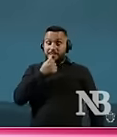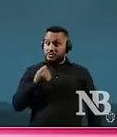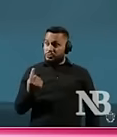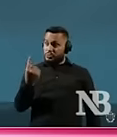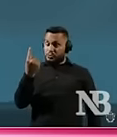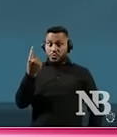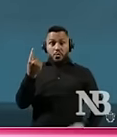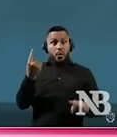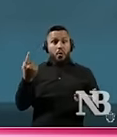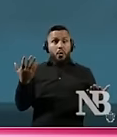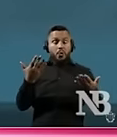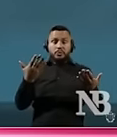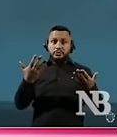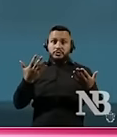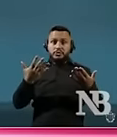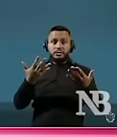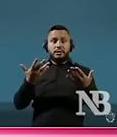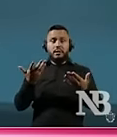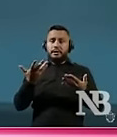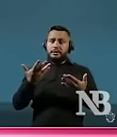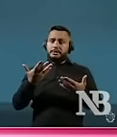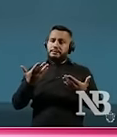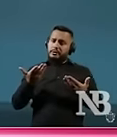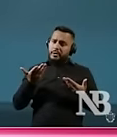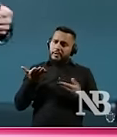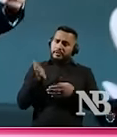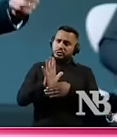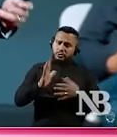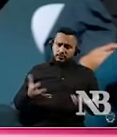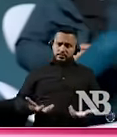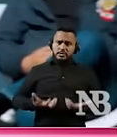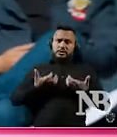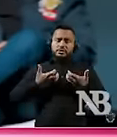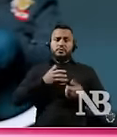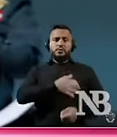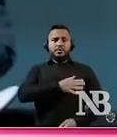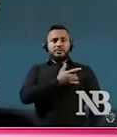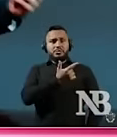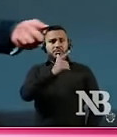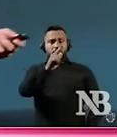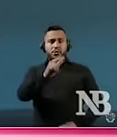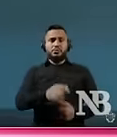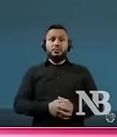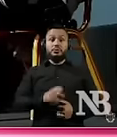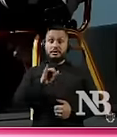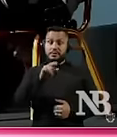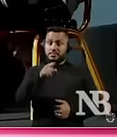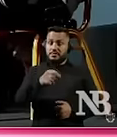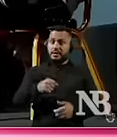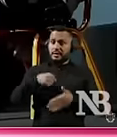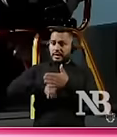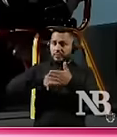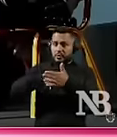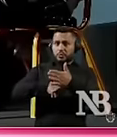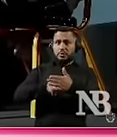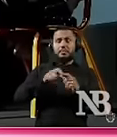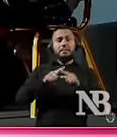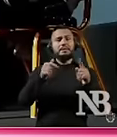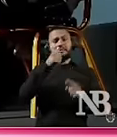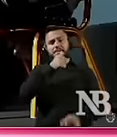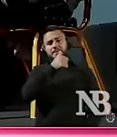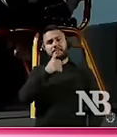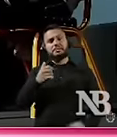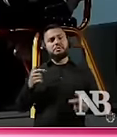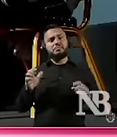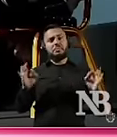hoje fortalece o coração do outro. Ou seja, quando você está numa luta que não há sacrifício, a sua luta está errada. Se